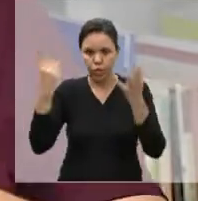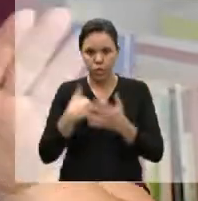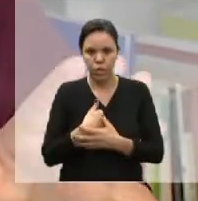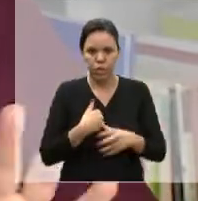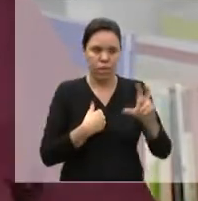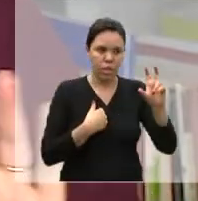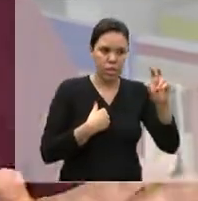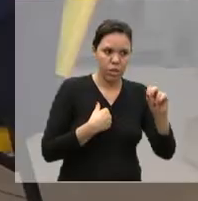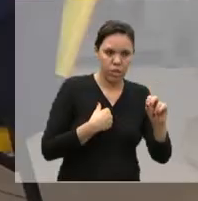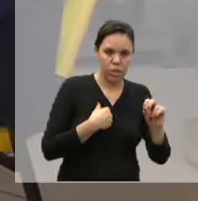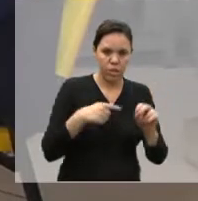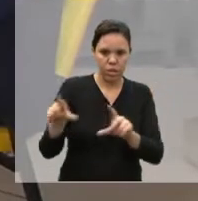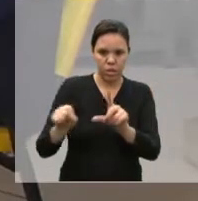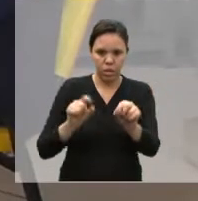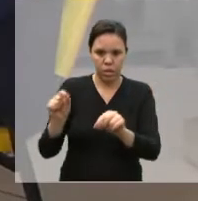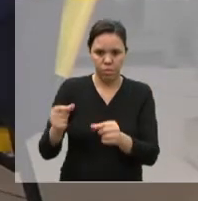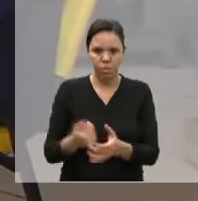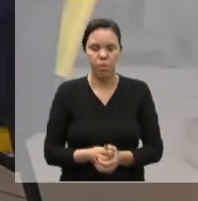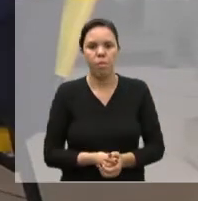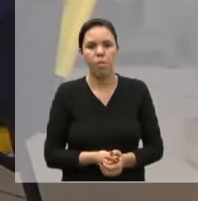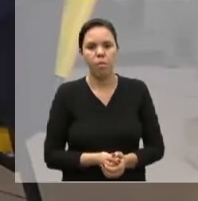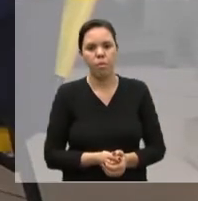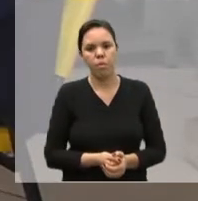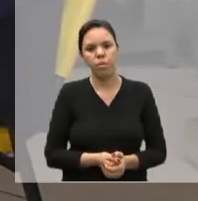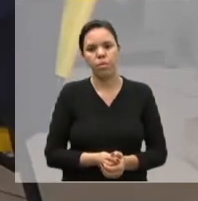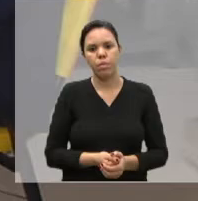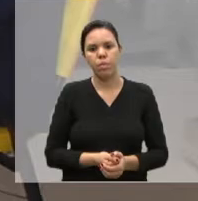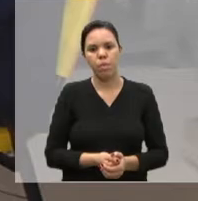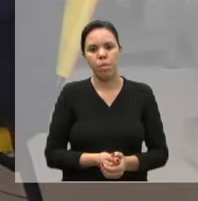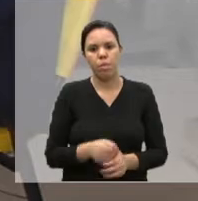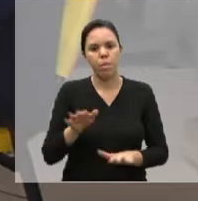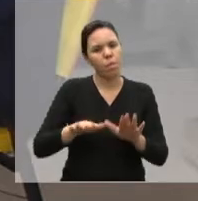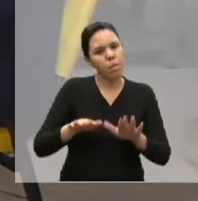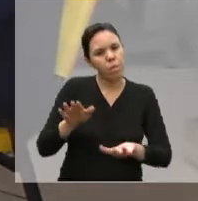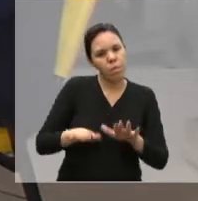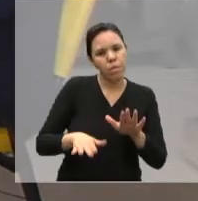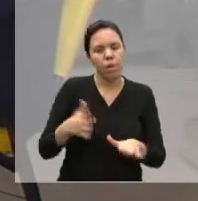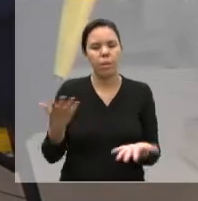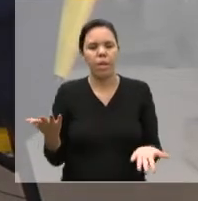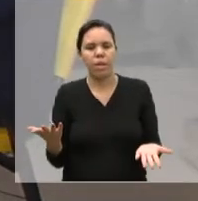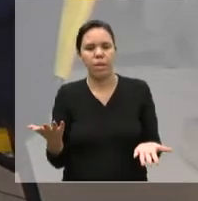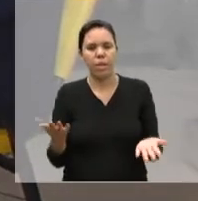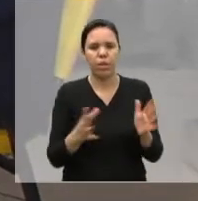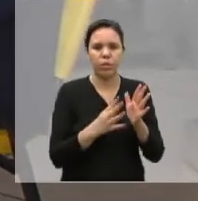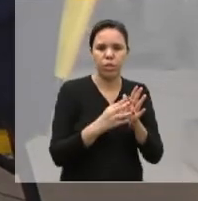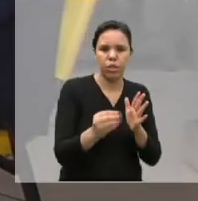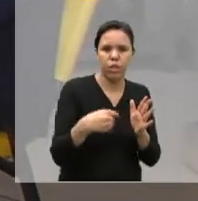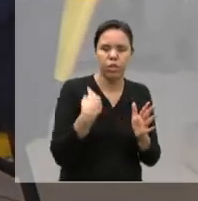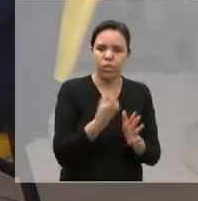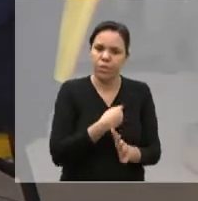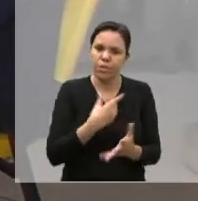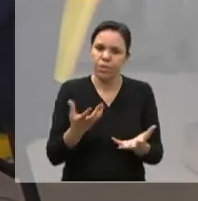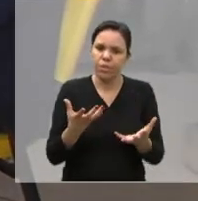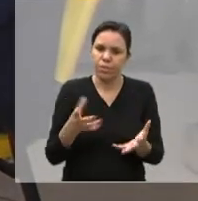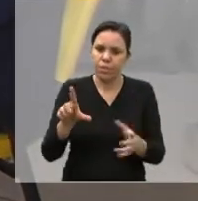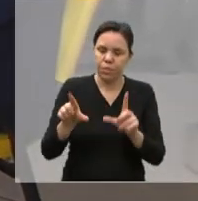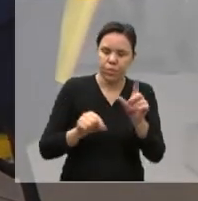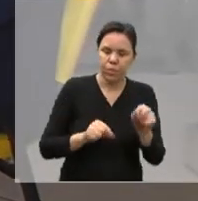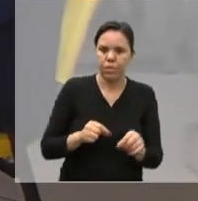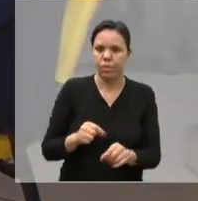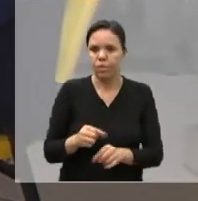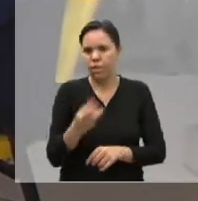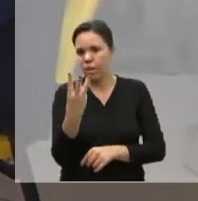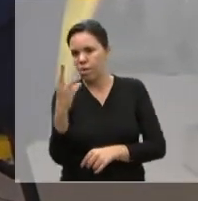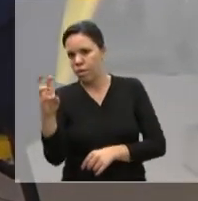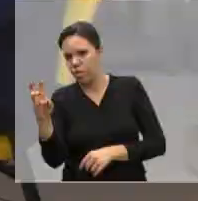Dependendo do formato, o formato que a gente escolheu para a Unicamp foi 35 de escola pública e 15 de escola particular, porque a gente quer